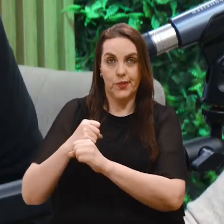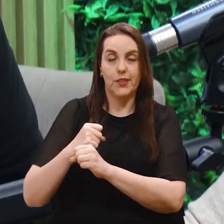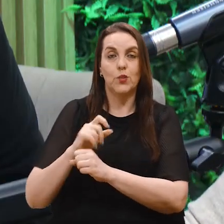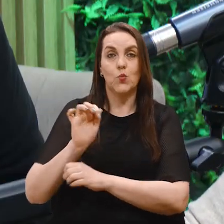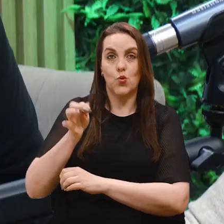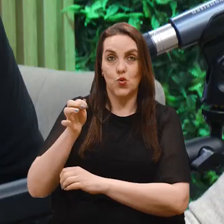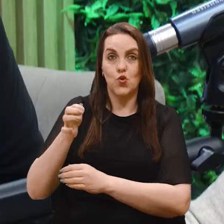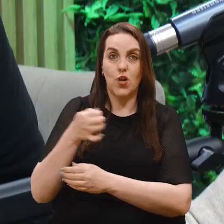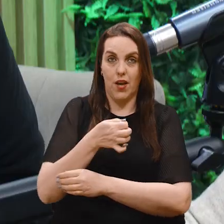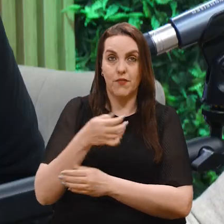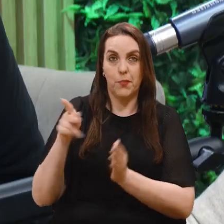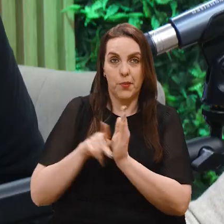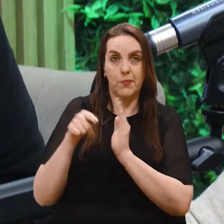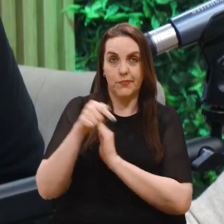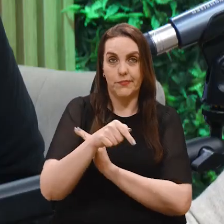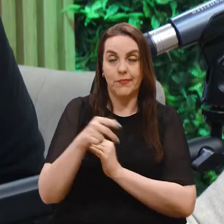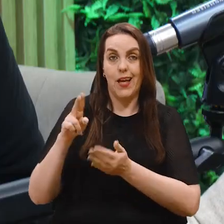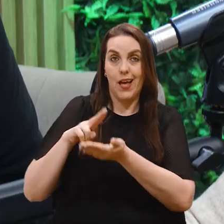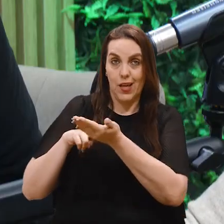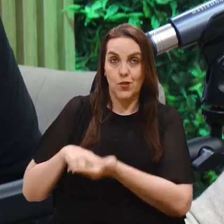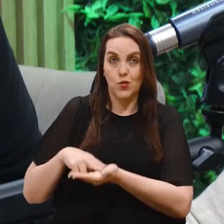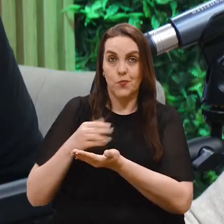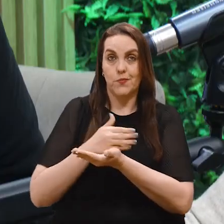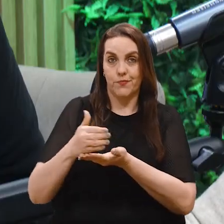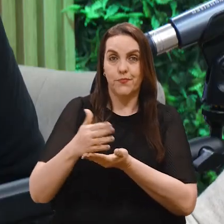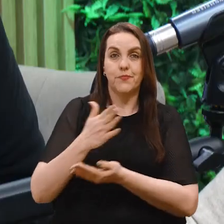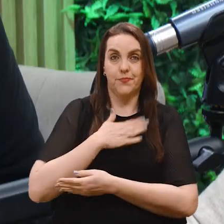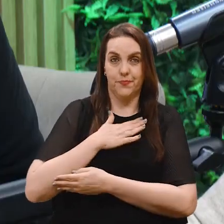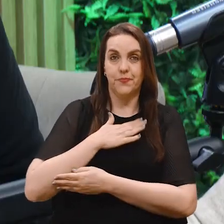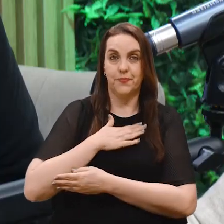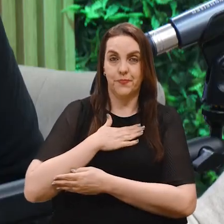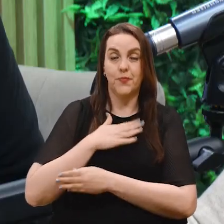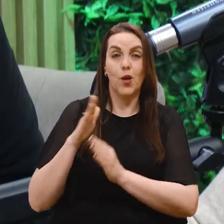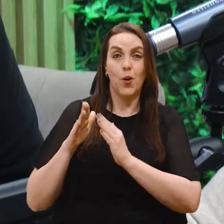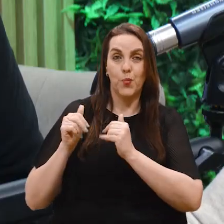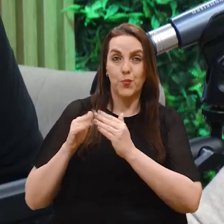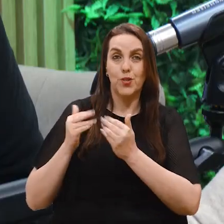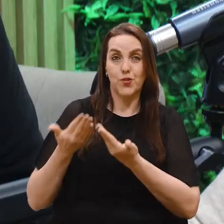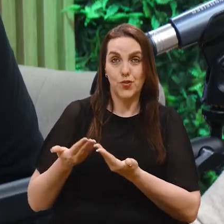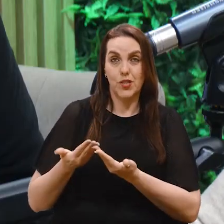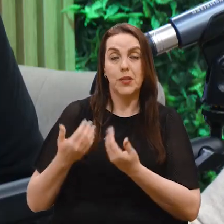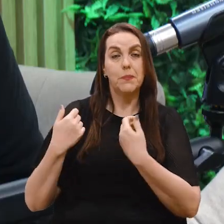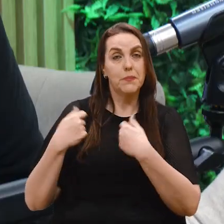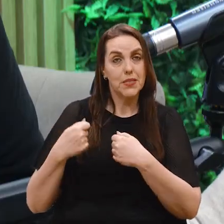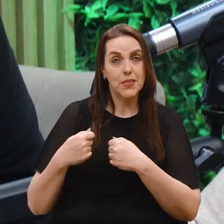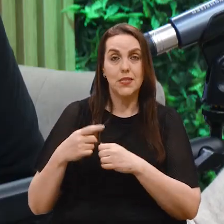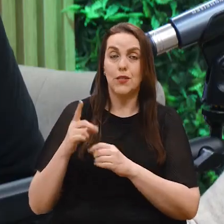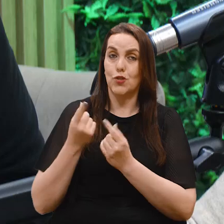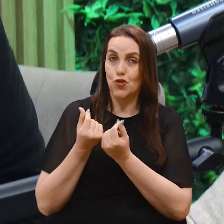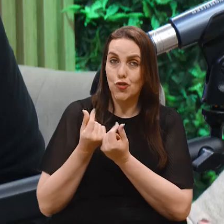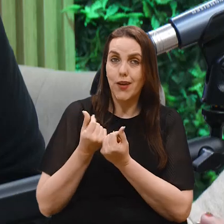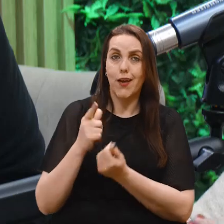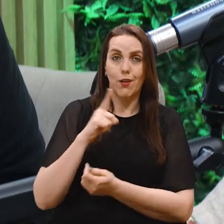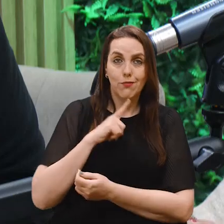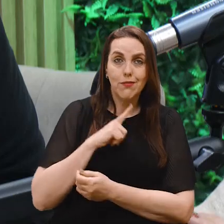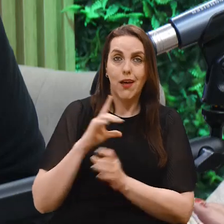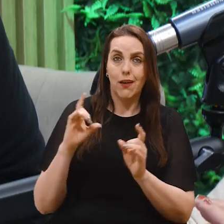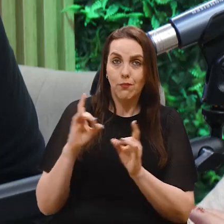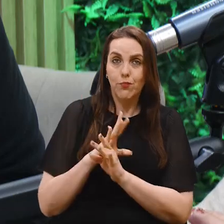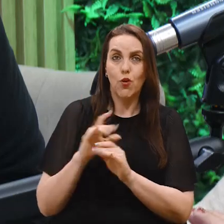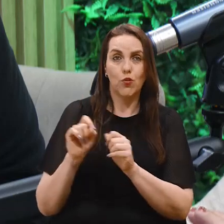né? Então, ali, quem assumiu no começo fui eu. E eu disse, olha, nós temos dinheiro em caixa, vamos fazer. Tem um pessoal que